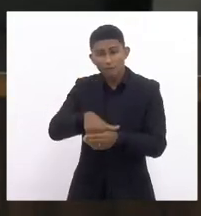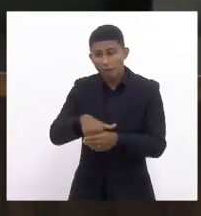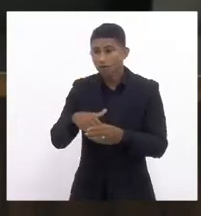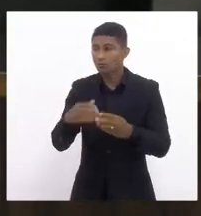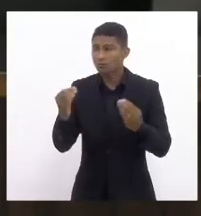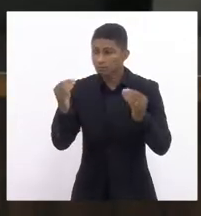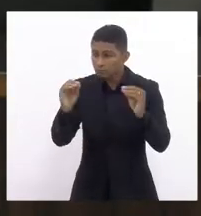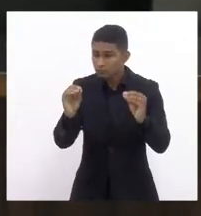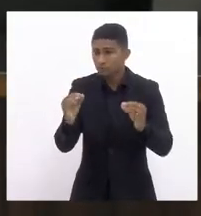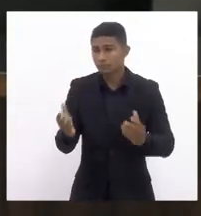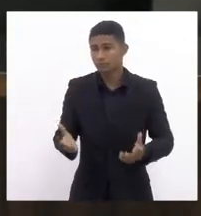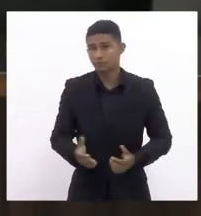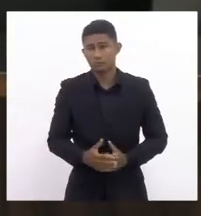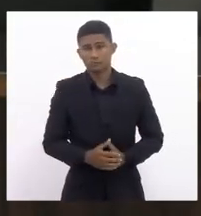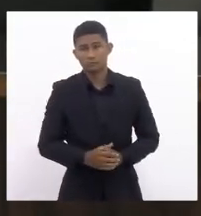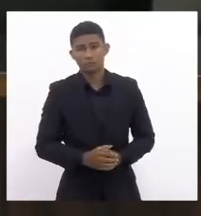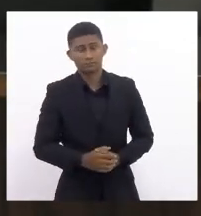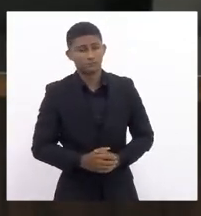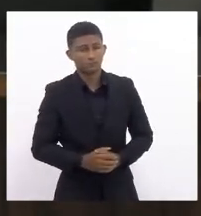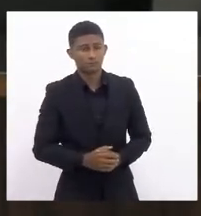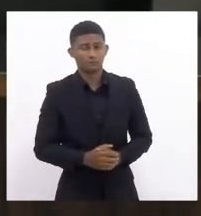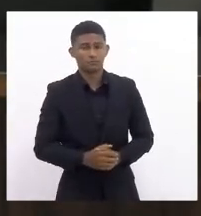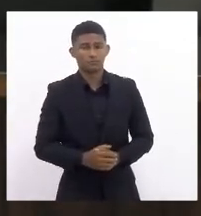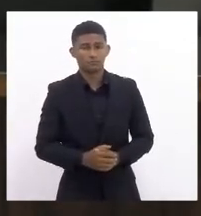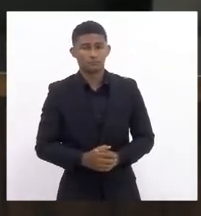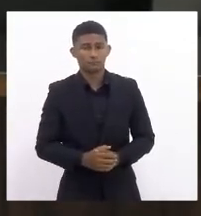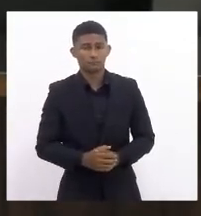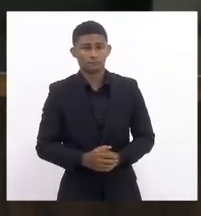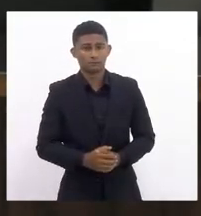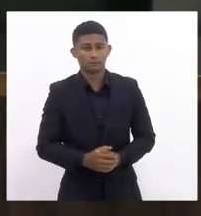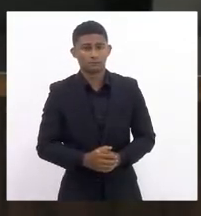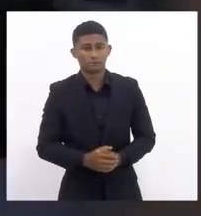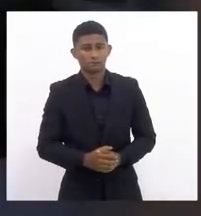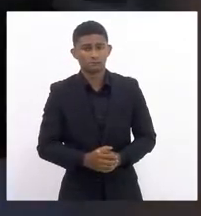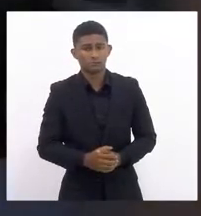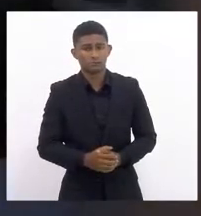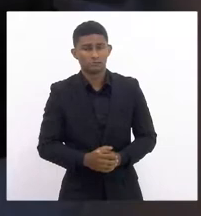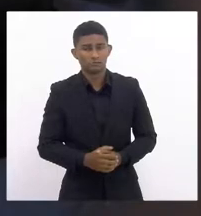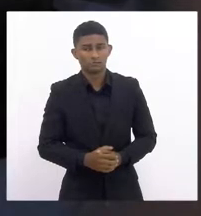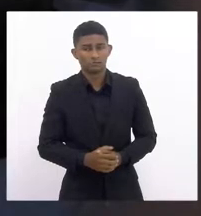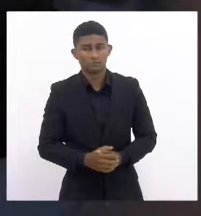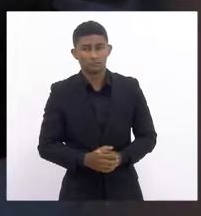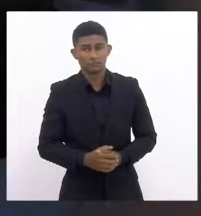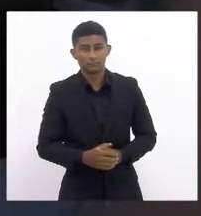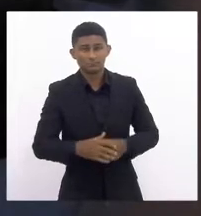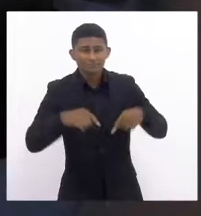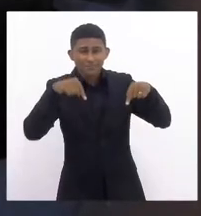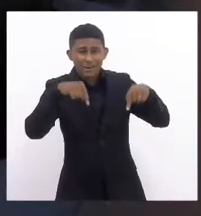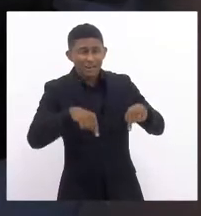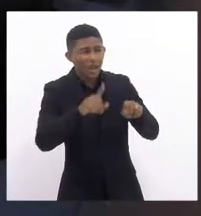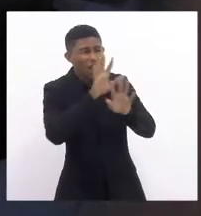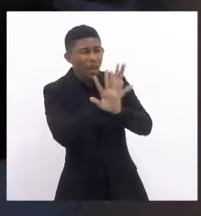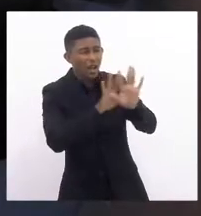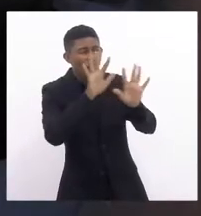apareceu lá ainda pouco. É, mas cadê onde eu estou? Ô, presidente. Aqui está congelado, eu voto sim.